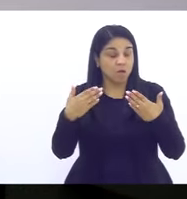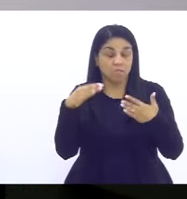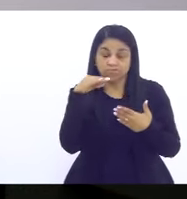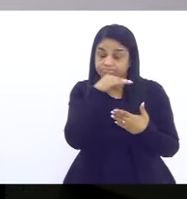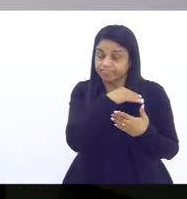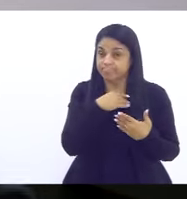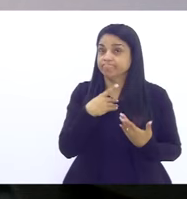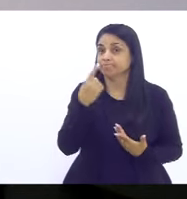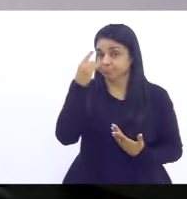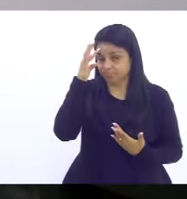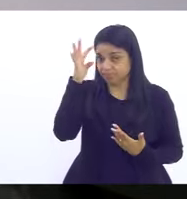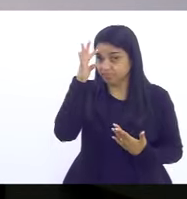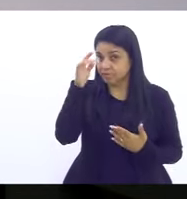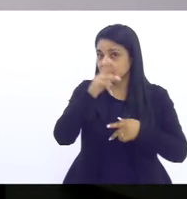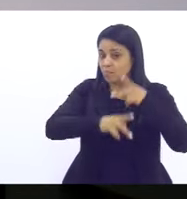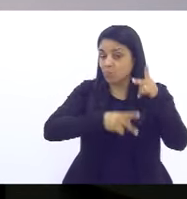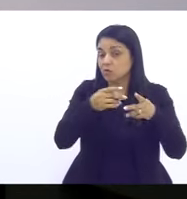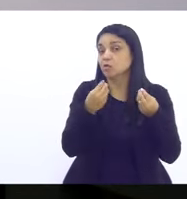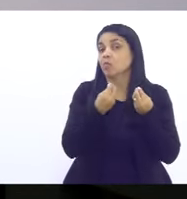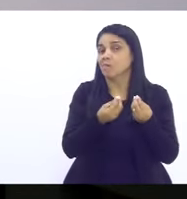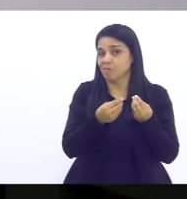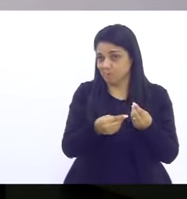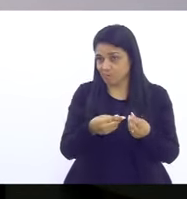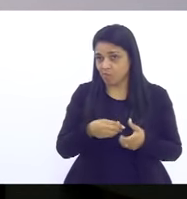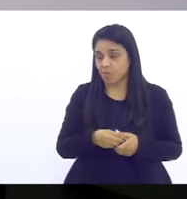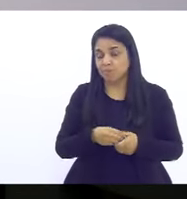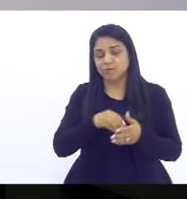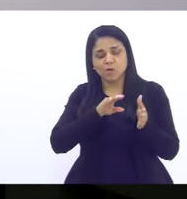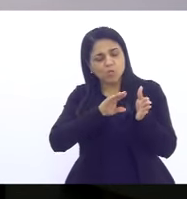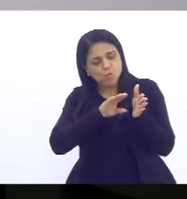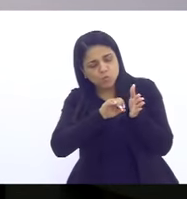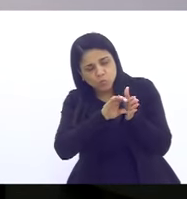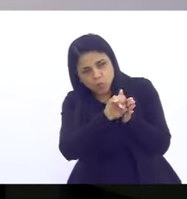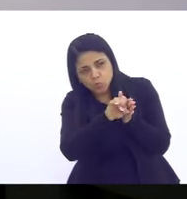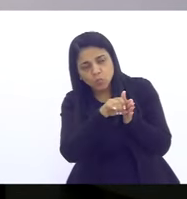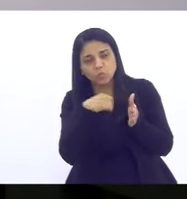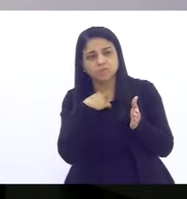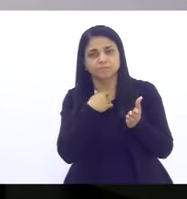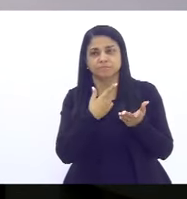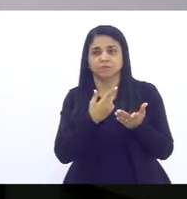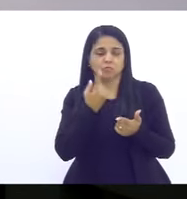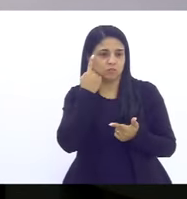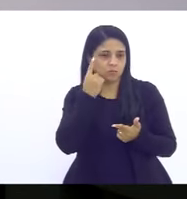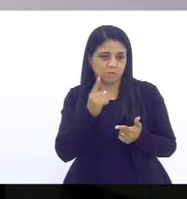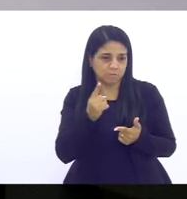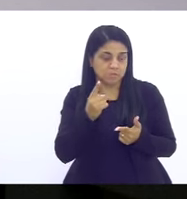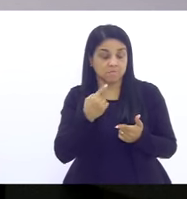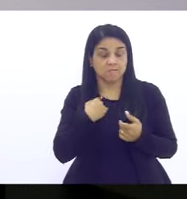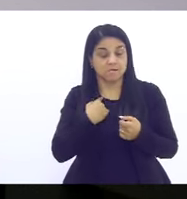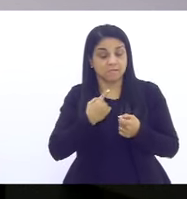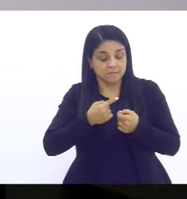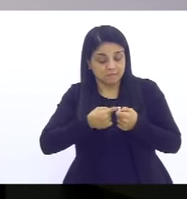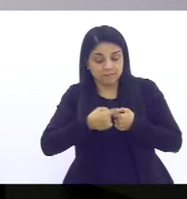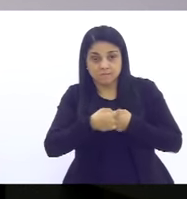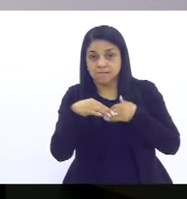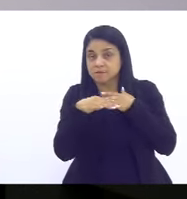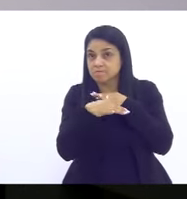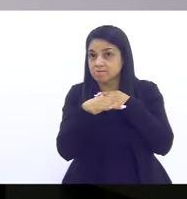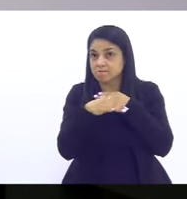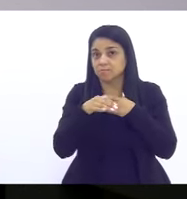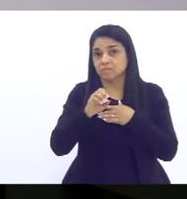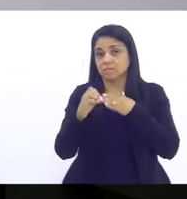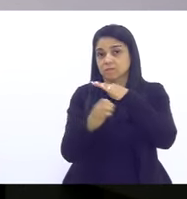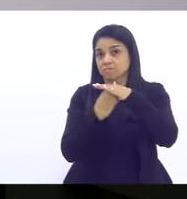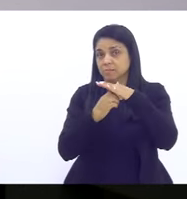gente... eu entrei no Google, eu não sabia quais eram as cidades que a Enel atendia no estado do Rio. E eu fiz esse trabalho